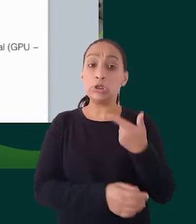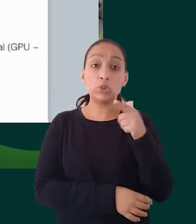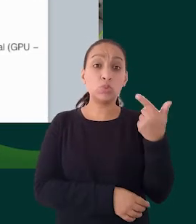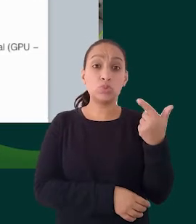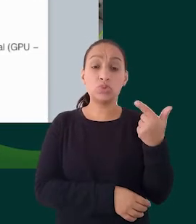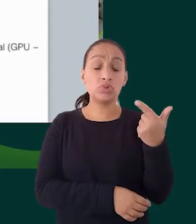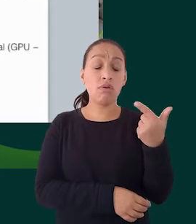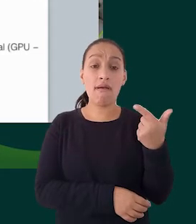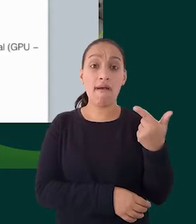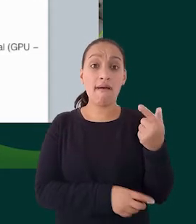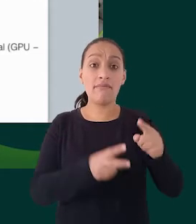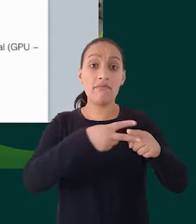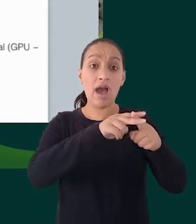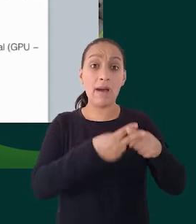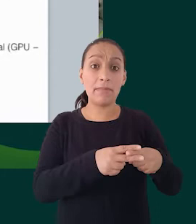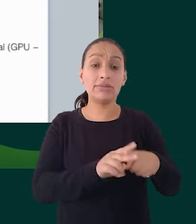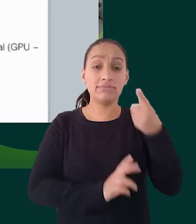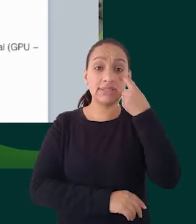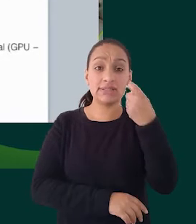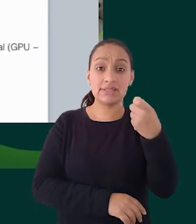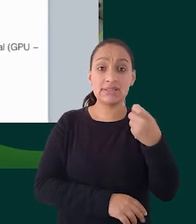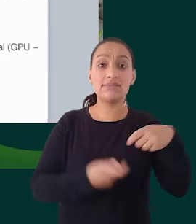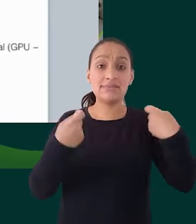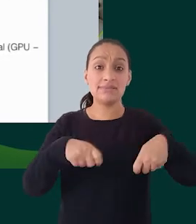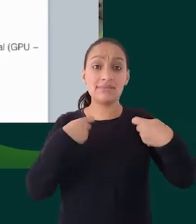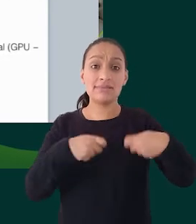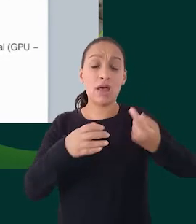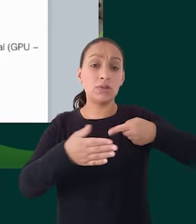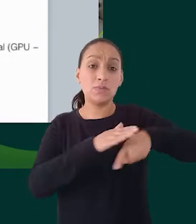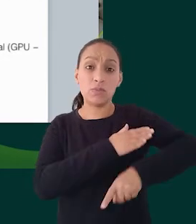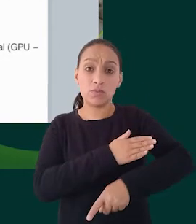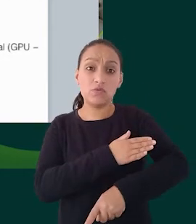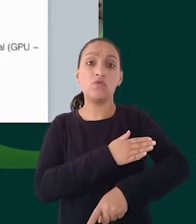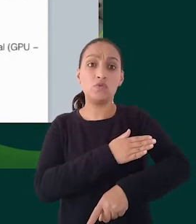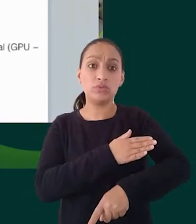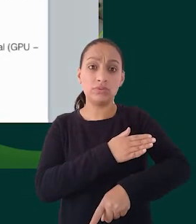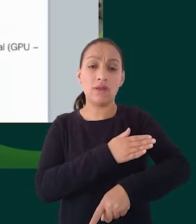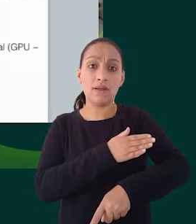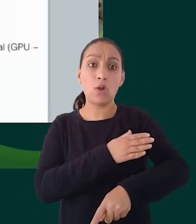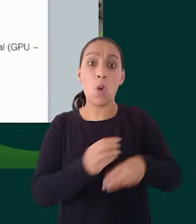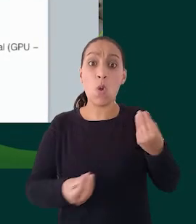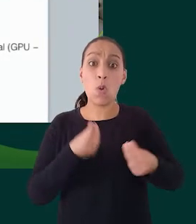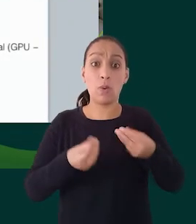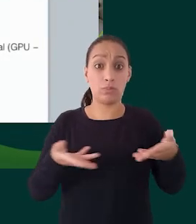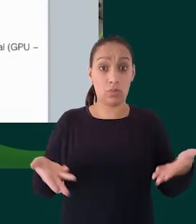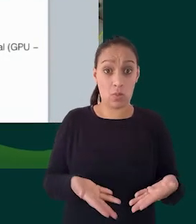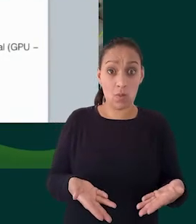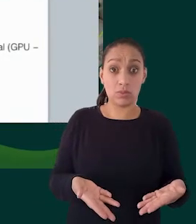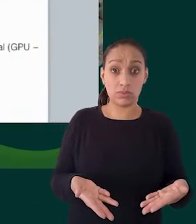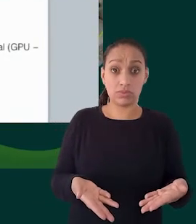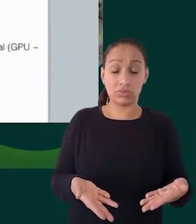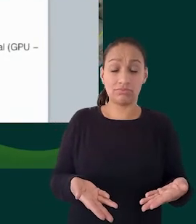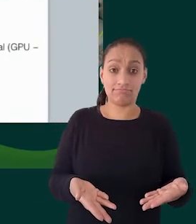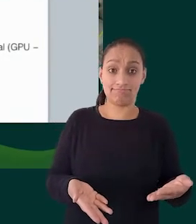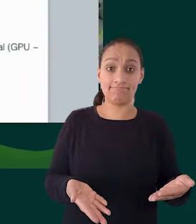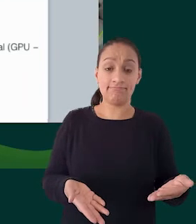tão interessantes, tão necessárias, tão profundas, né, tão robustas como temos hoje. E